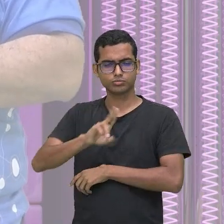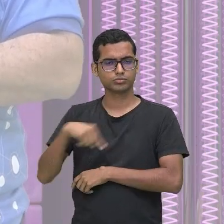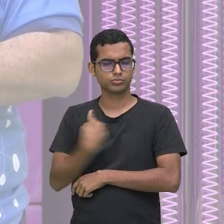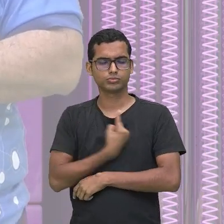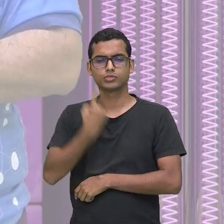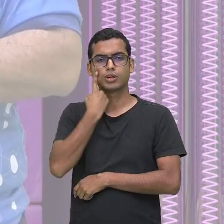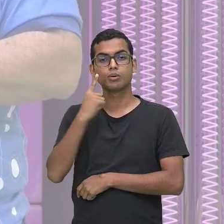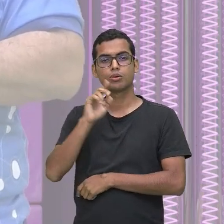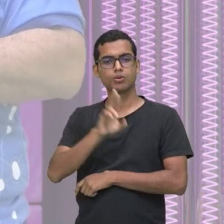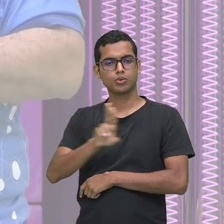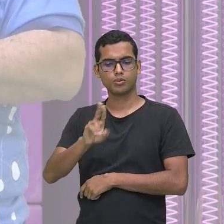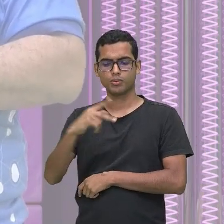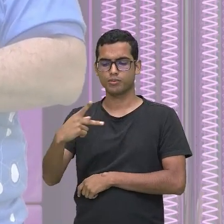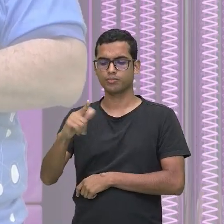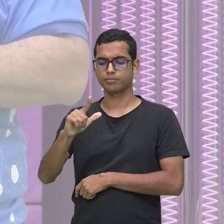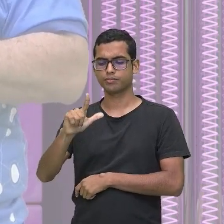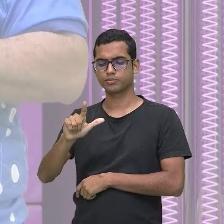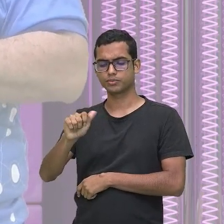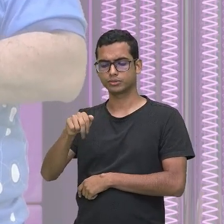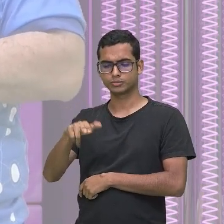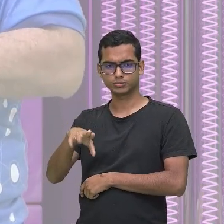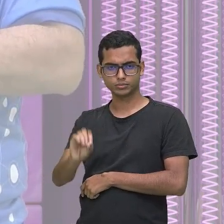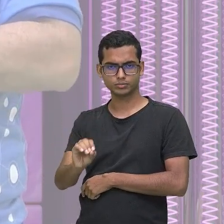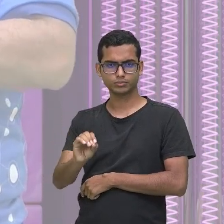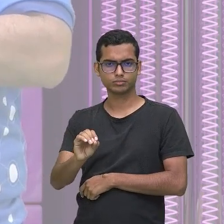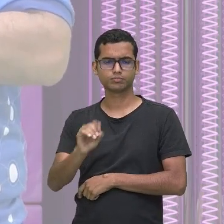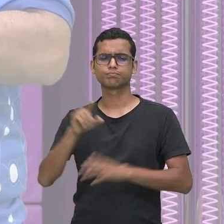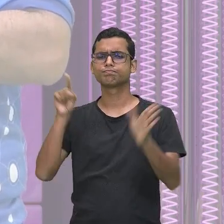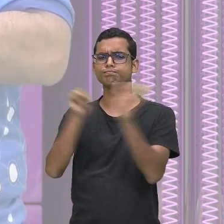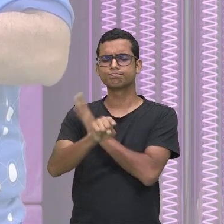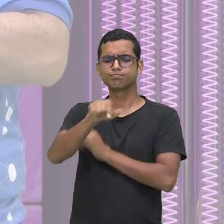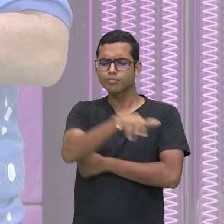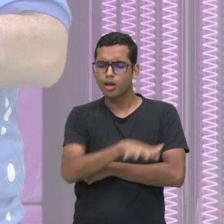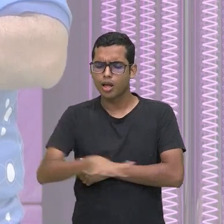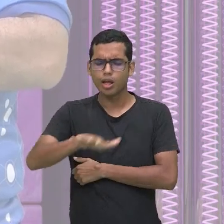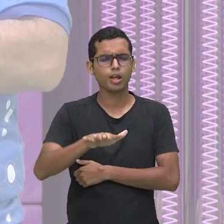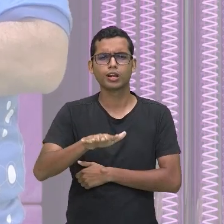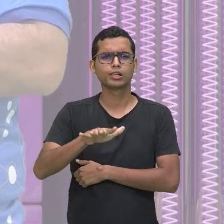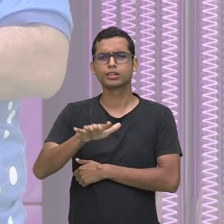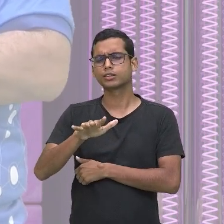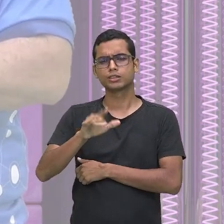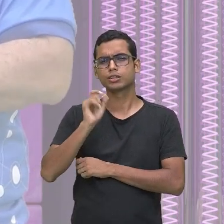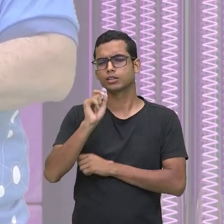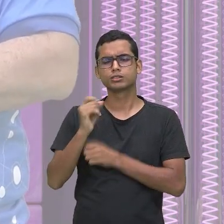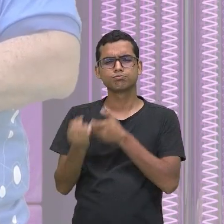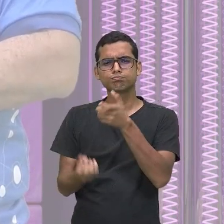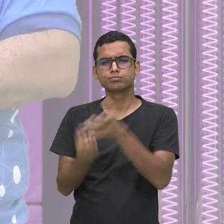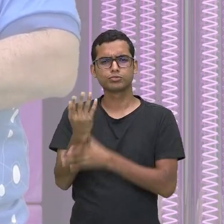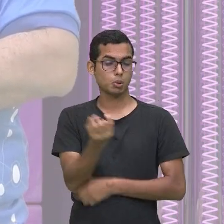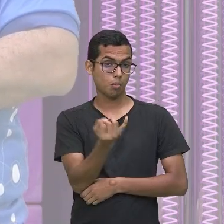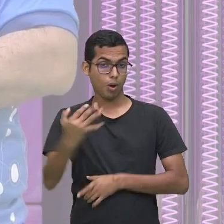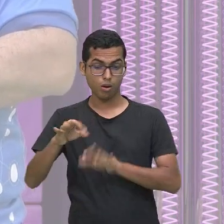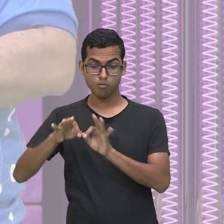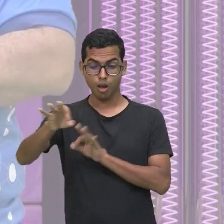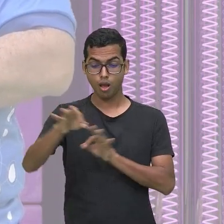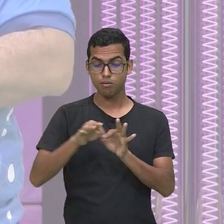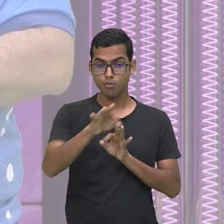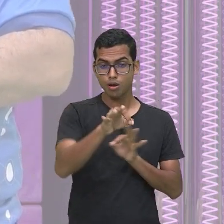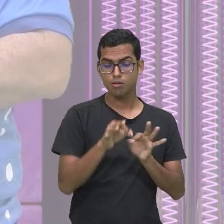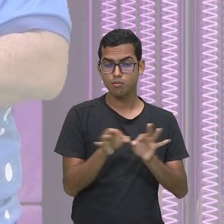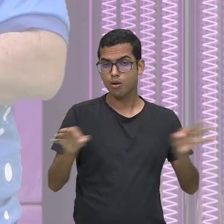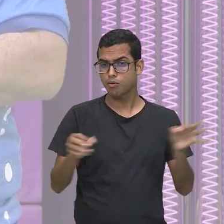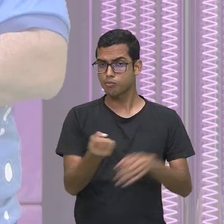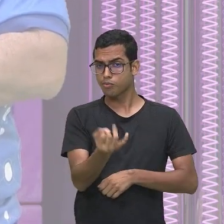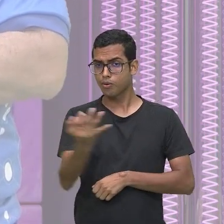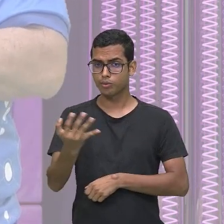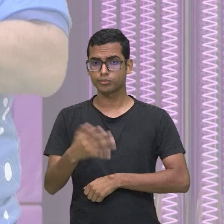bem? Então, se eu perguntar para você, um plano é formado por quantas retas? O que você vai me responder?